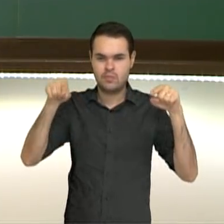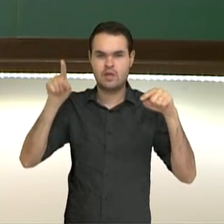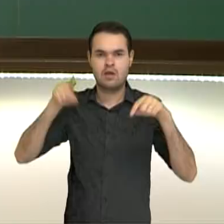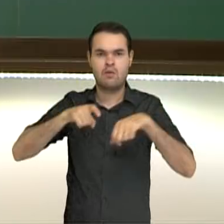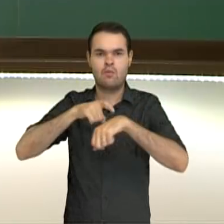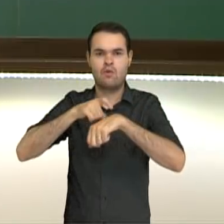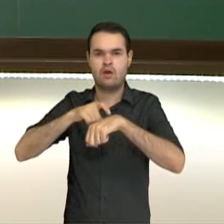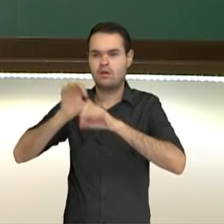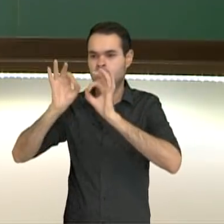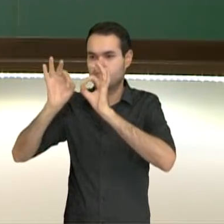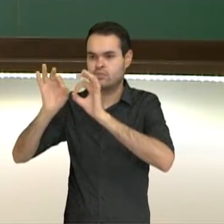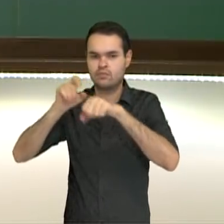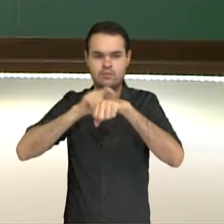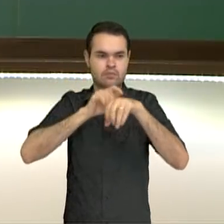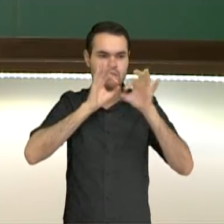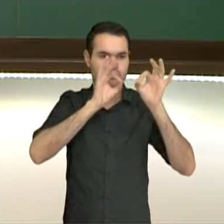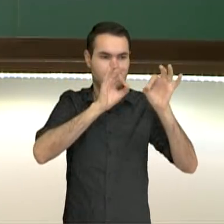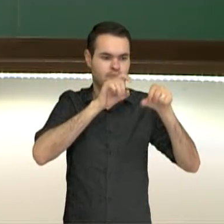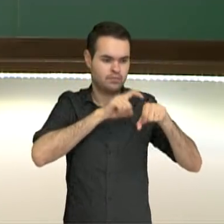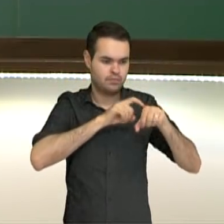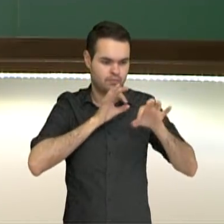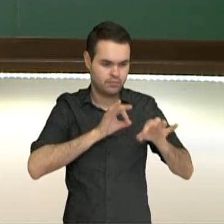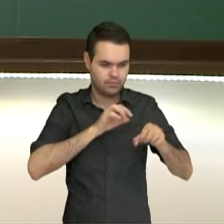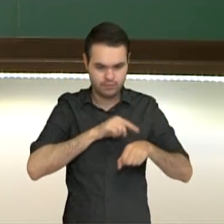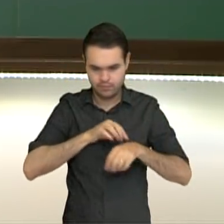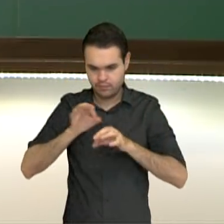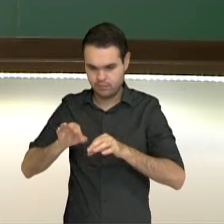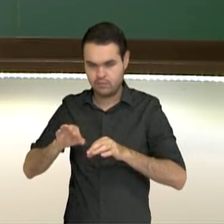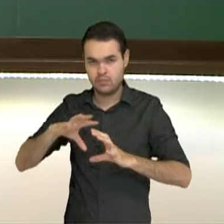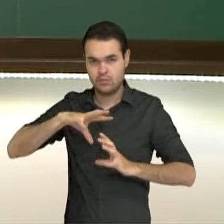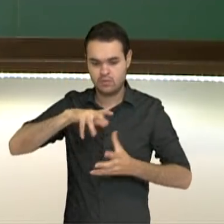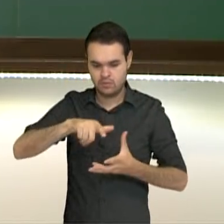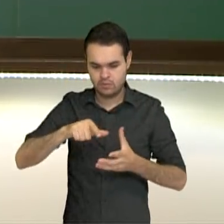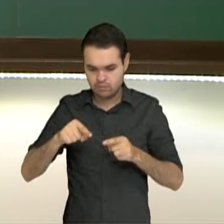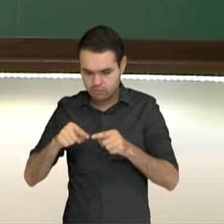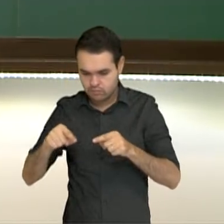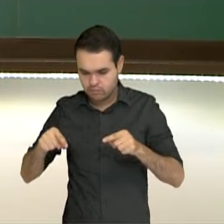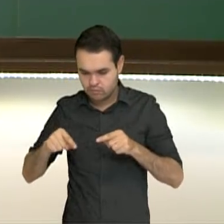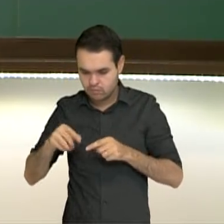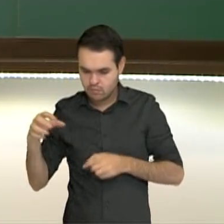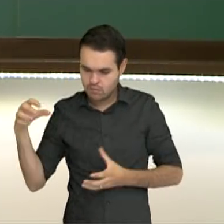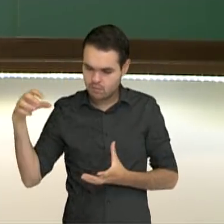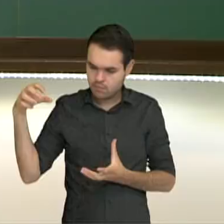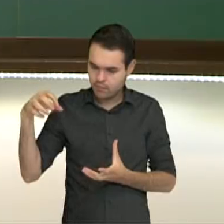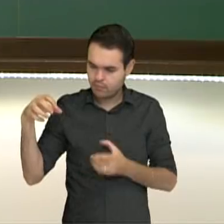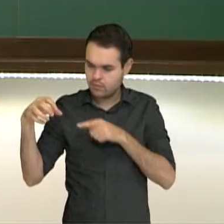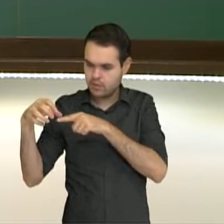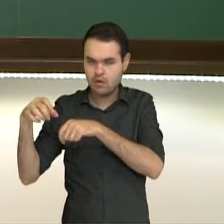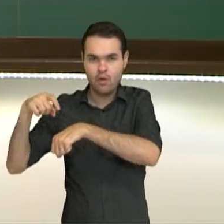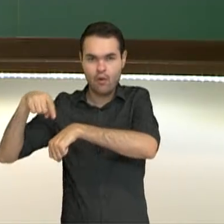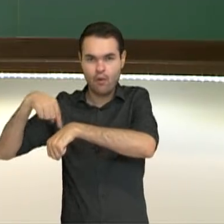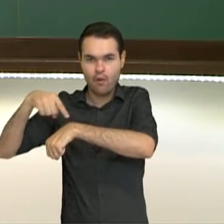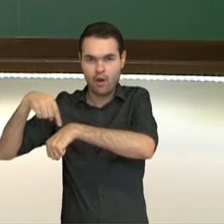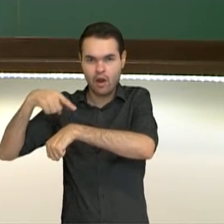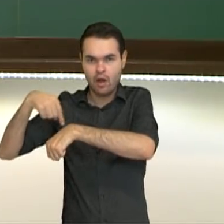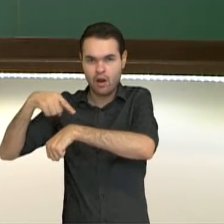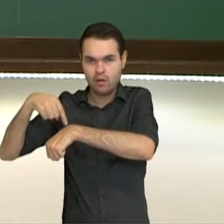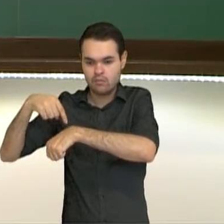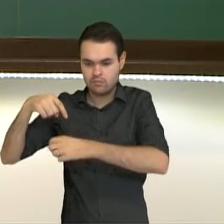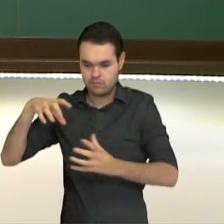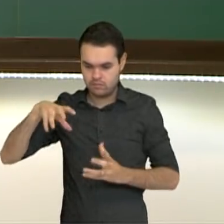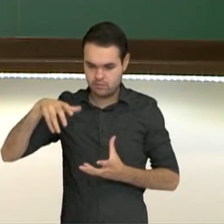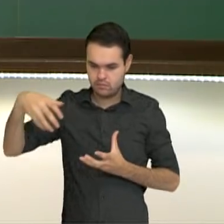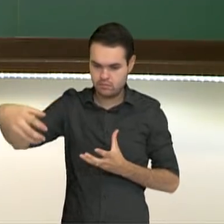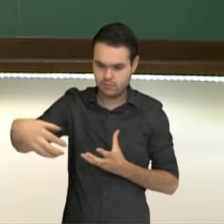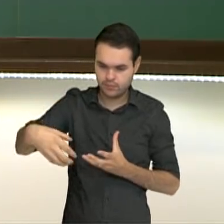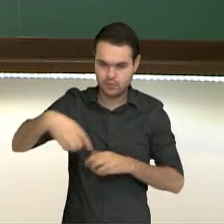horário. Ou seja, uma faixa de terra do planeta que vai seguir aquele determinado horário, numa sequência.